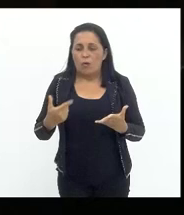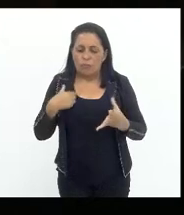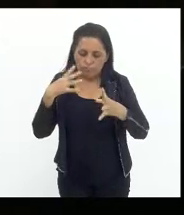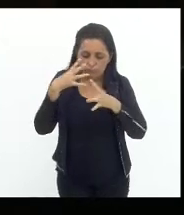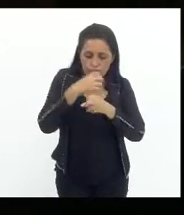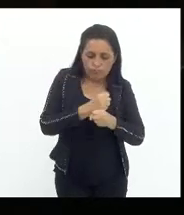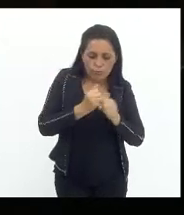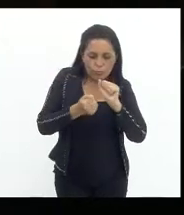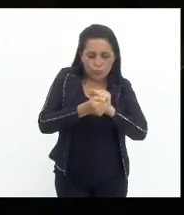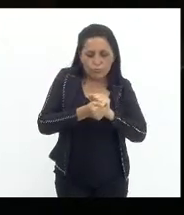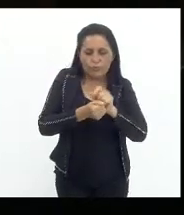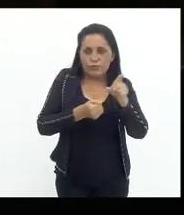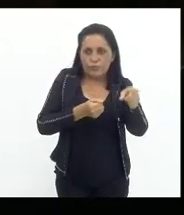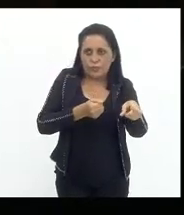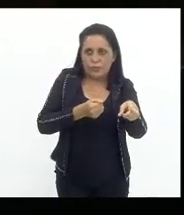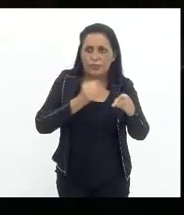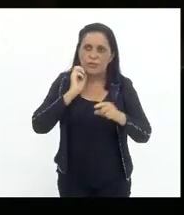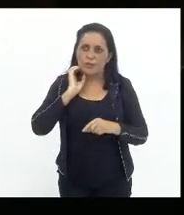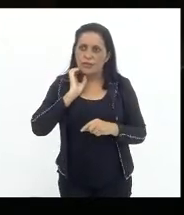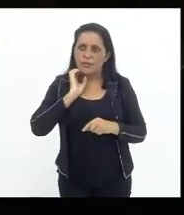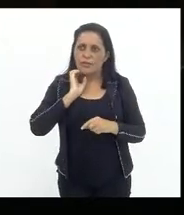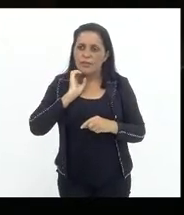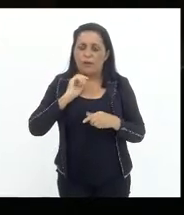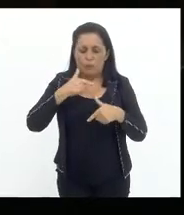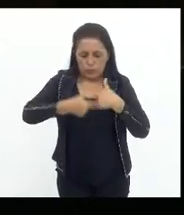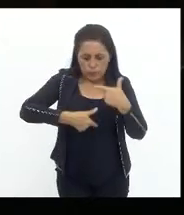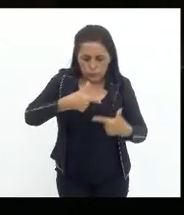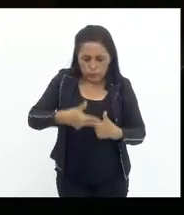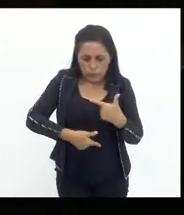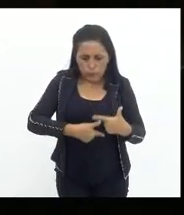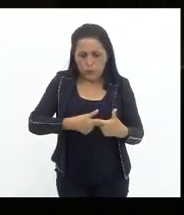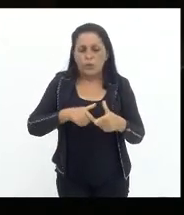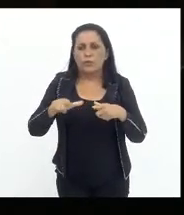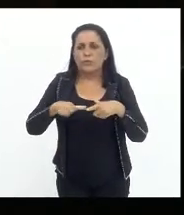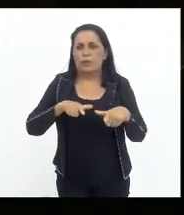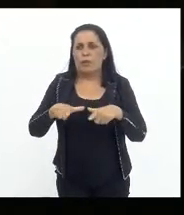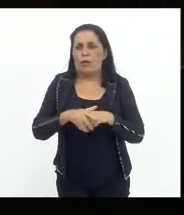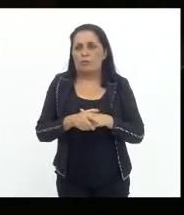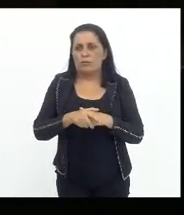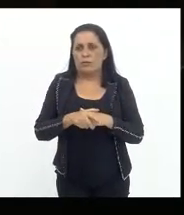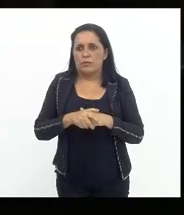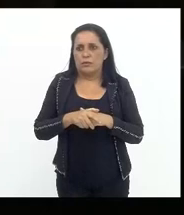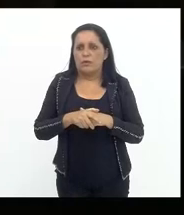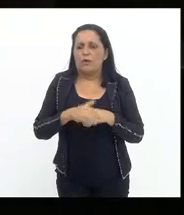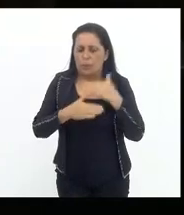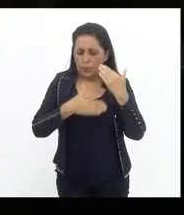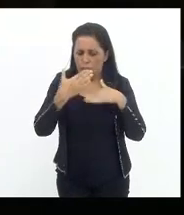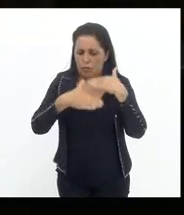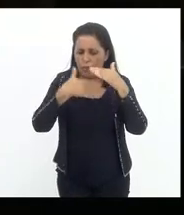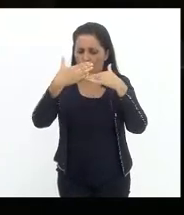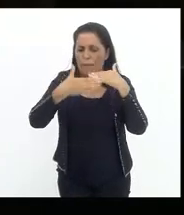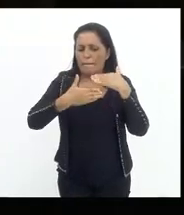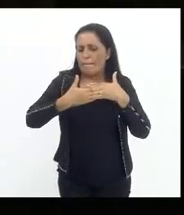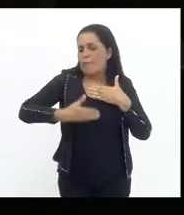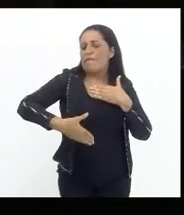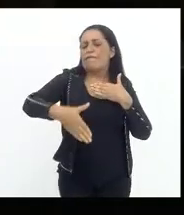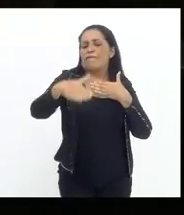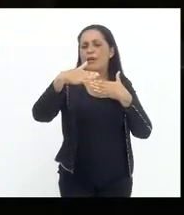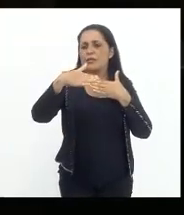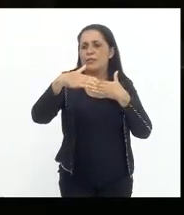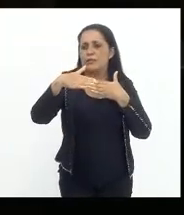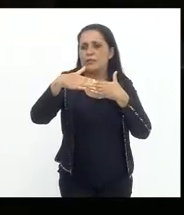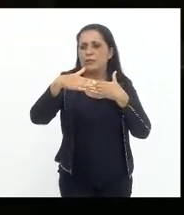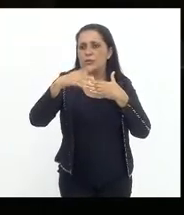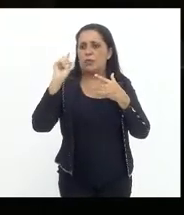vocês, exatamente na tarefa e nos trabalhos que deverão ser desenvolvidos daqui para frente,